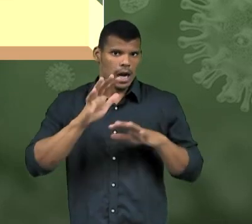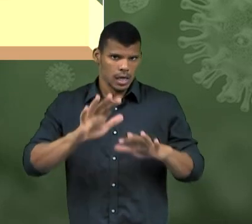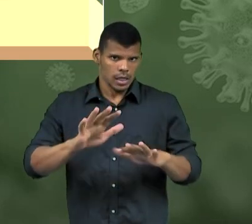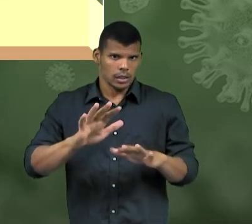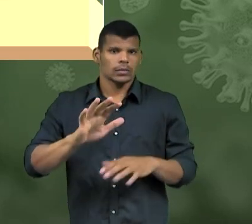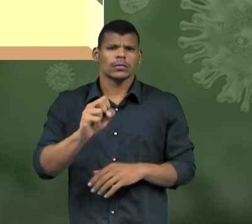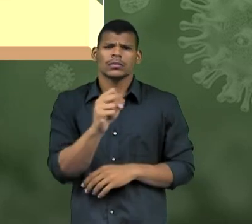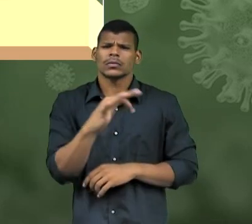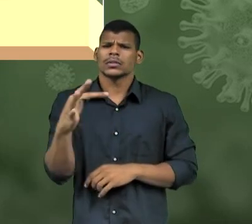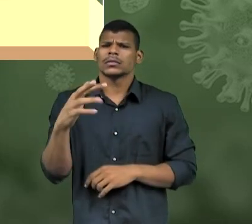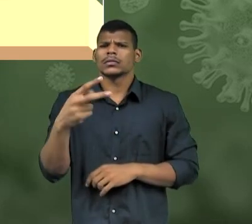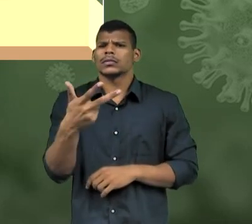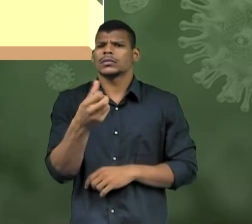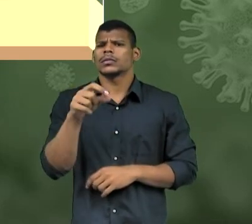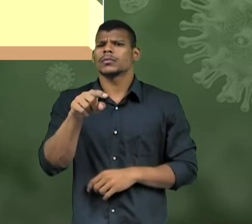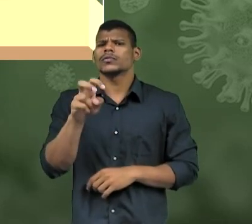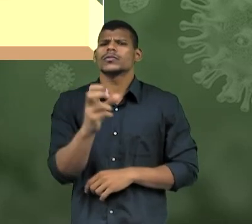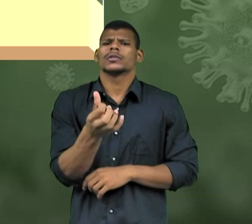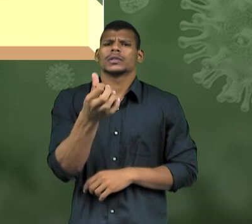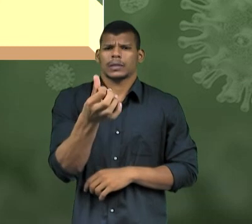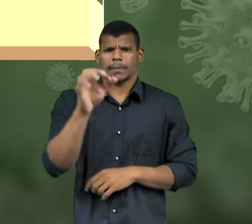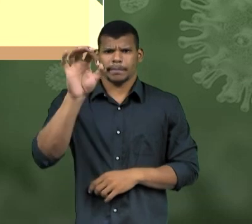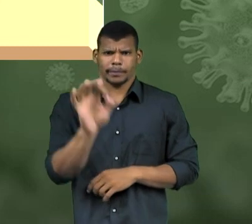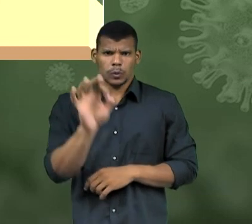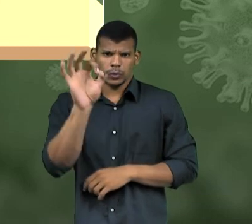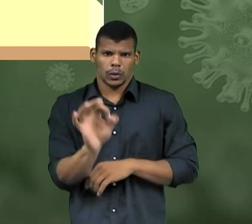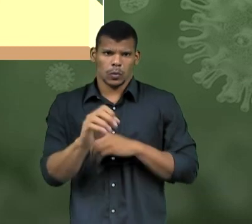nas UTIs do Ceará está em